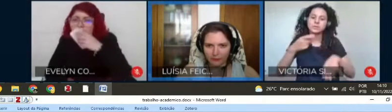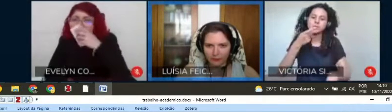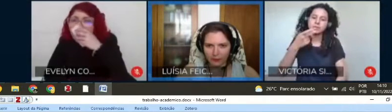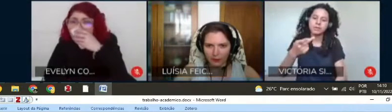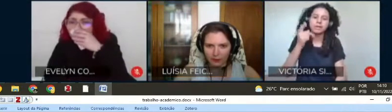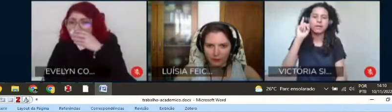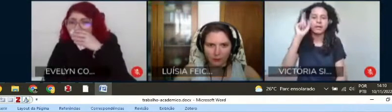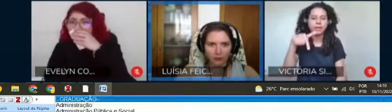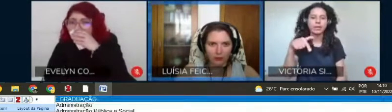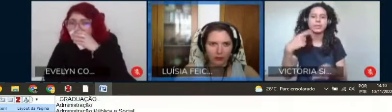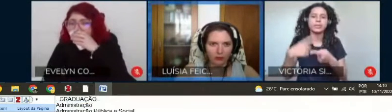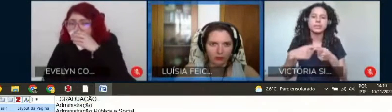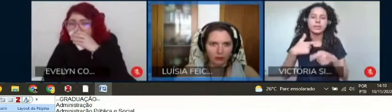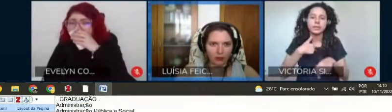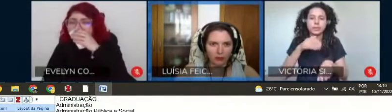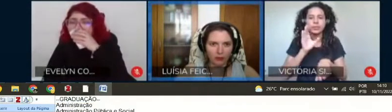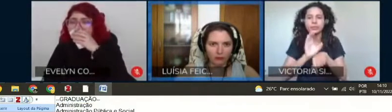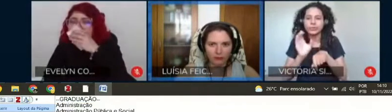em